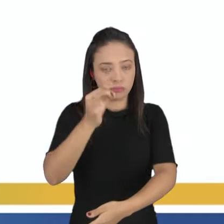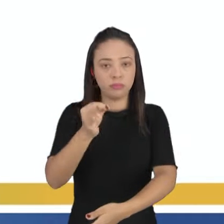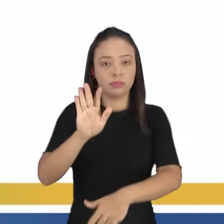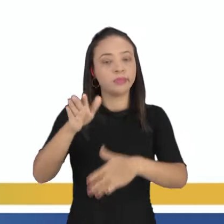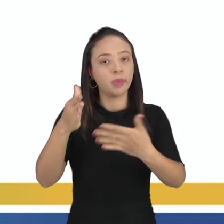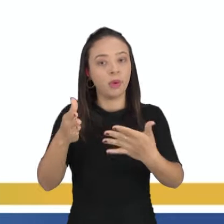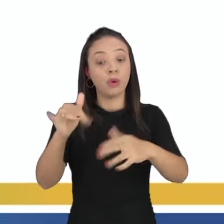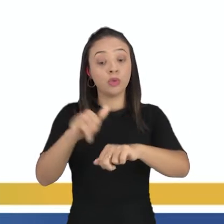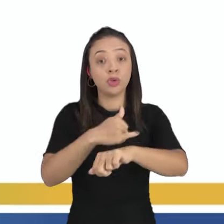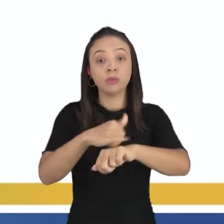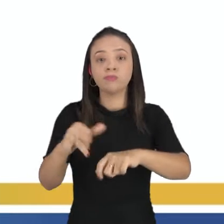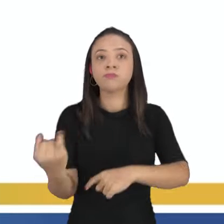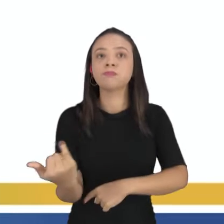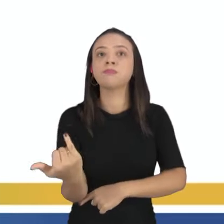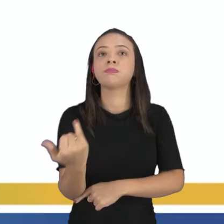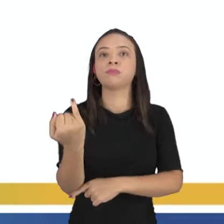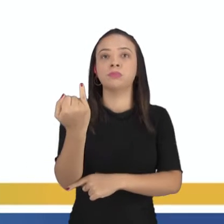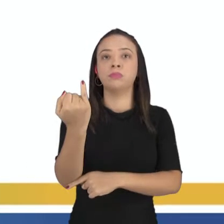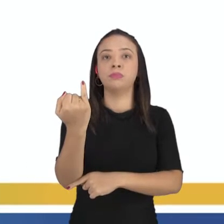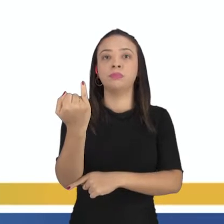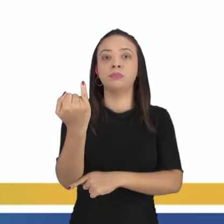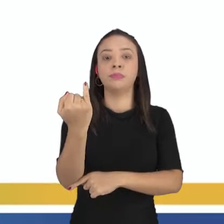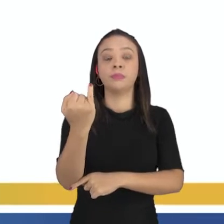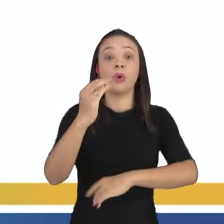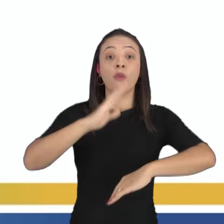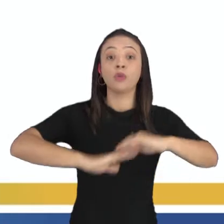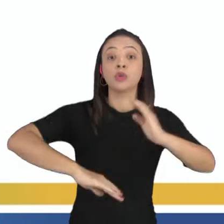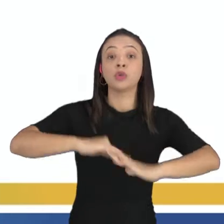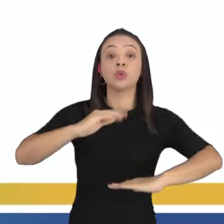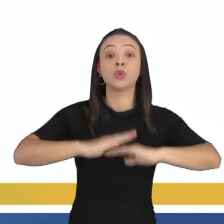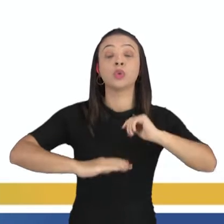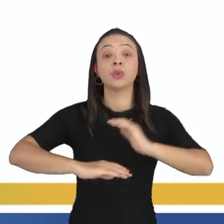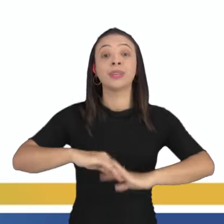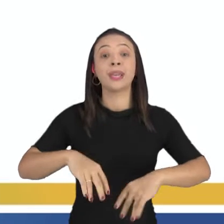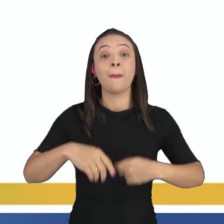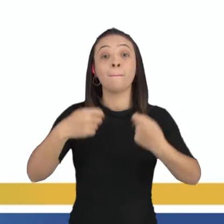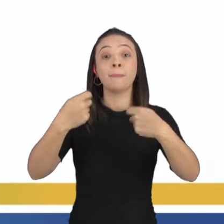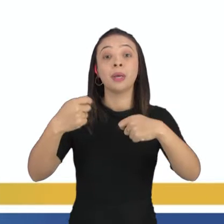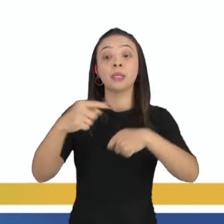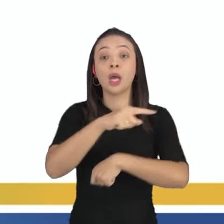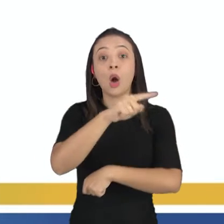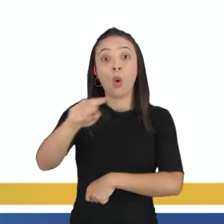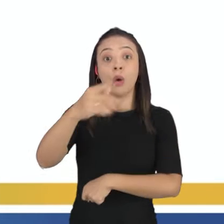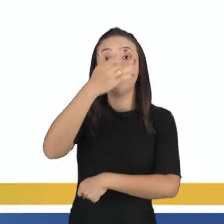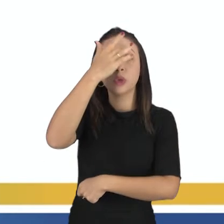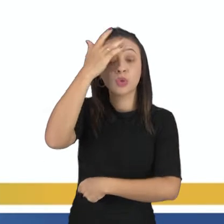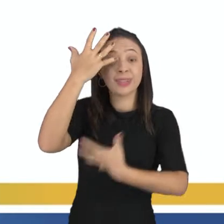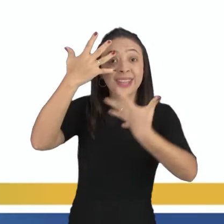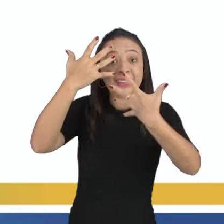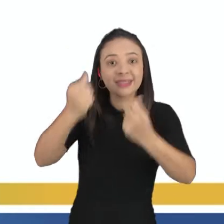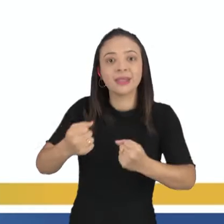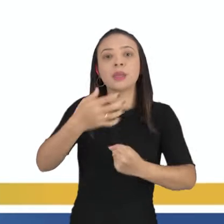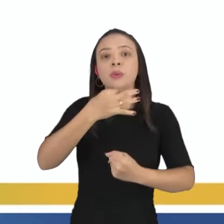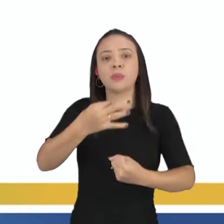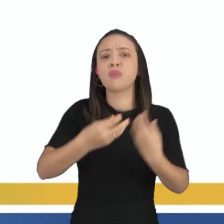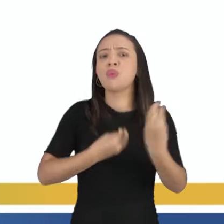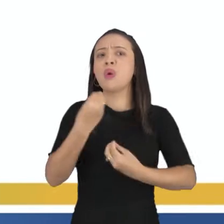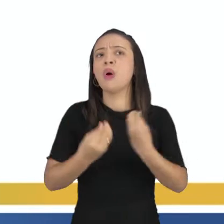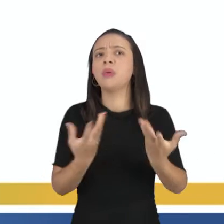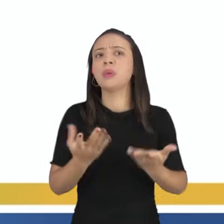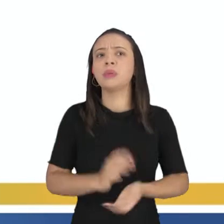uma ferramenta importantíssima para profissionais que precisam convencer pessoas sobre seu ponto de vista,